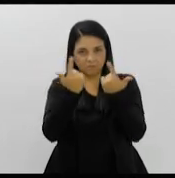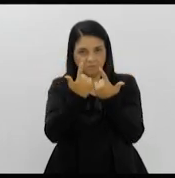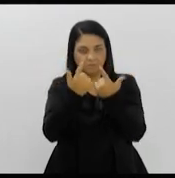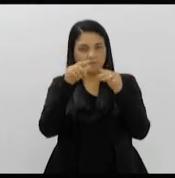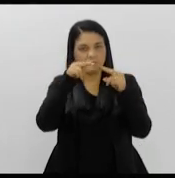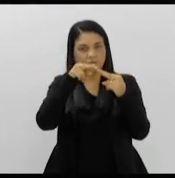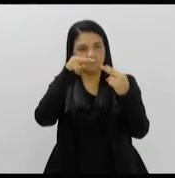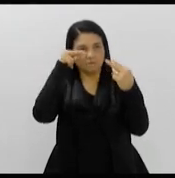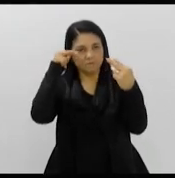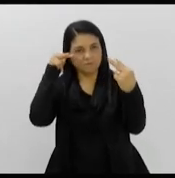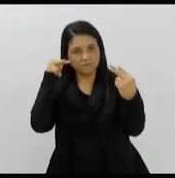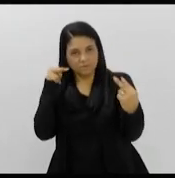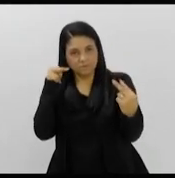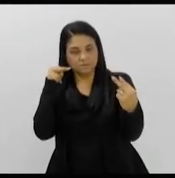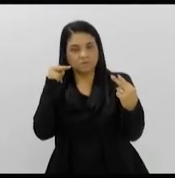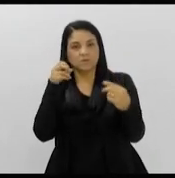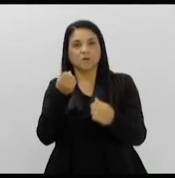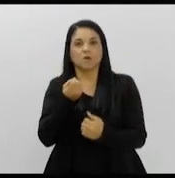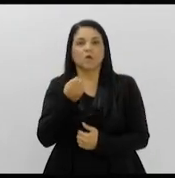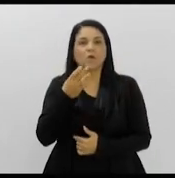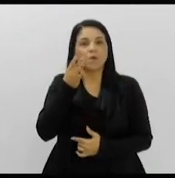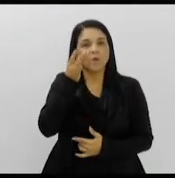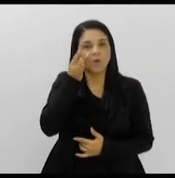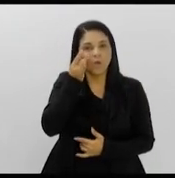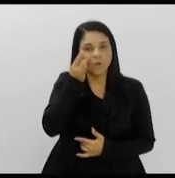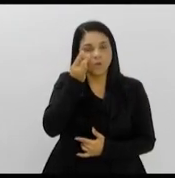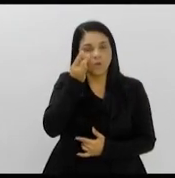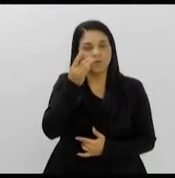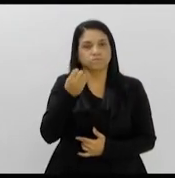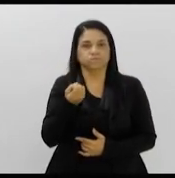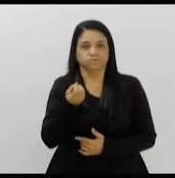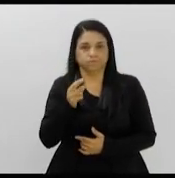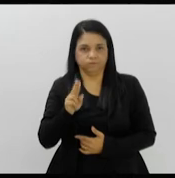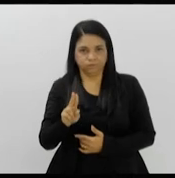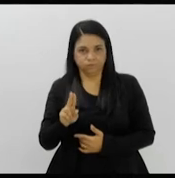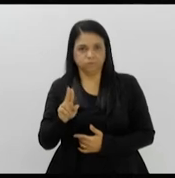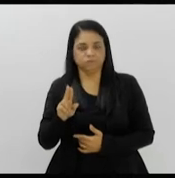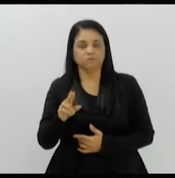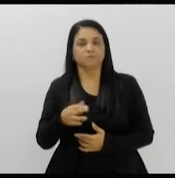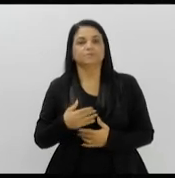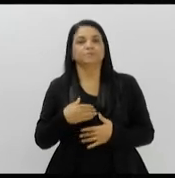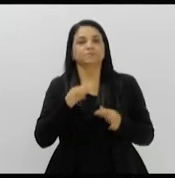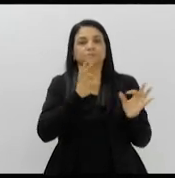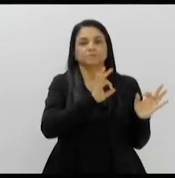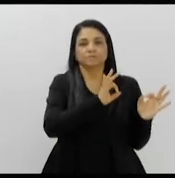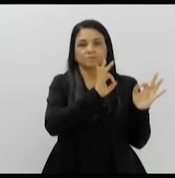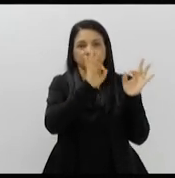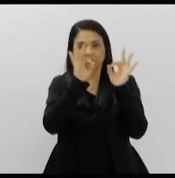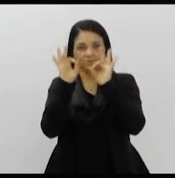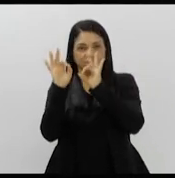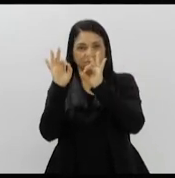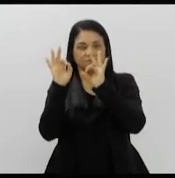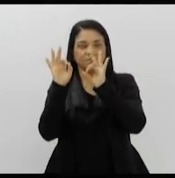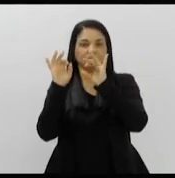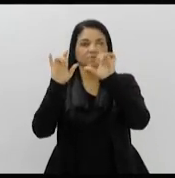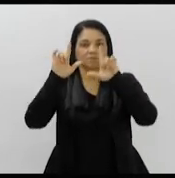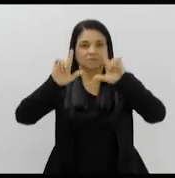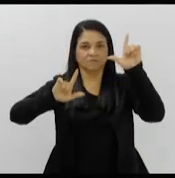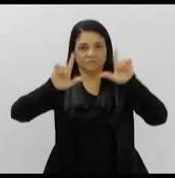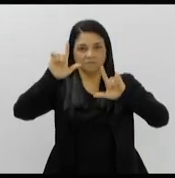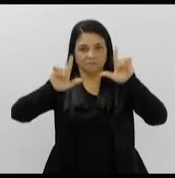remota ou presencial senhoras e senhores telespectadores da TV